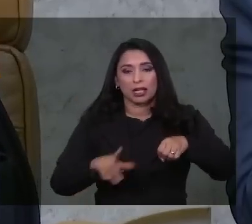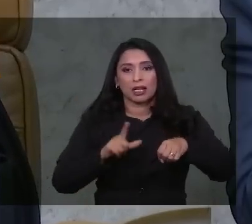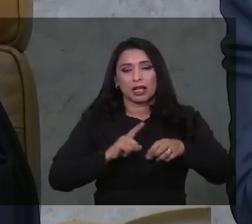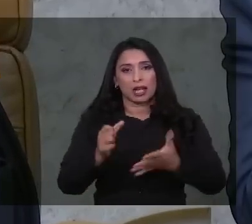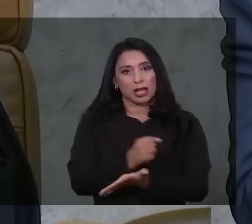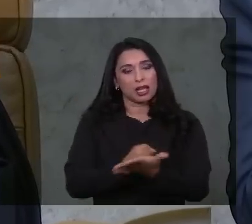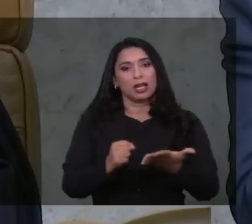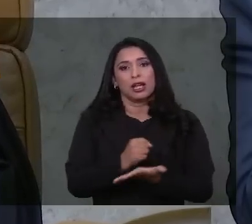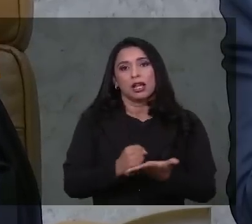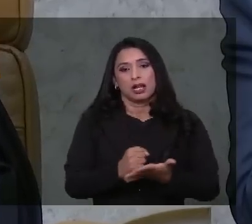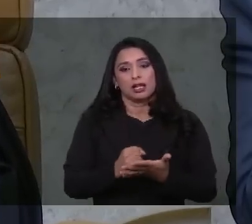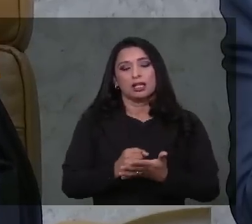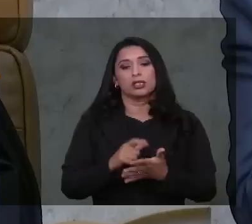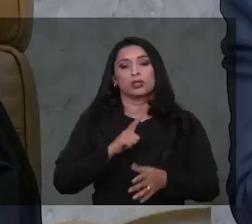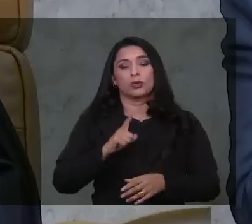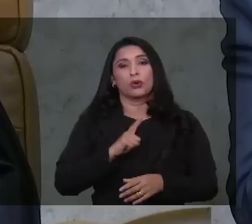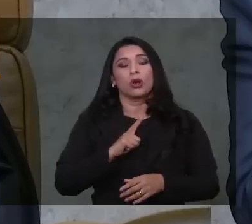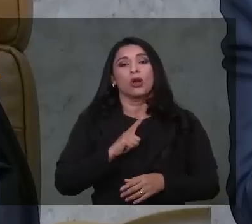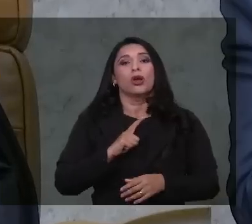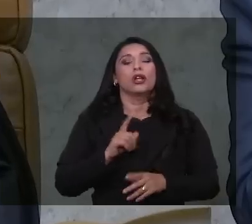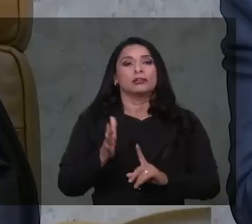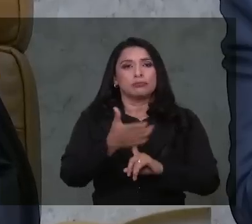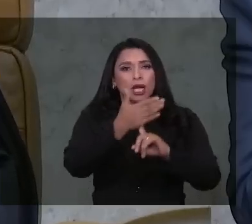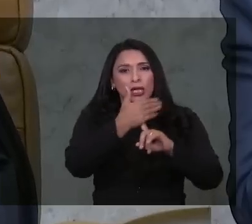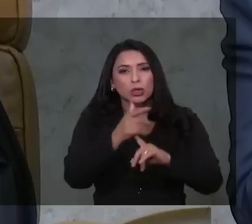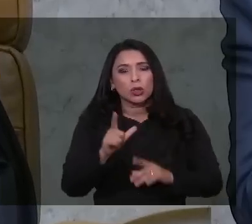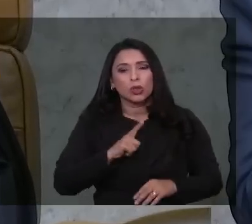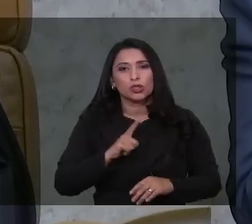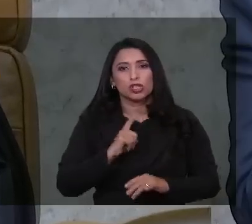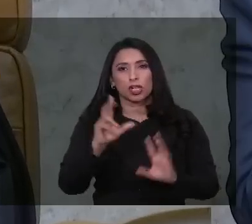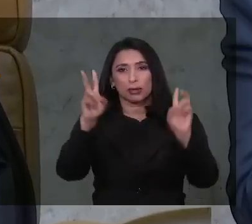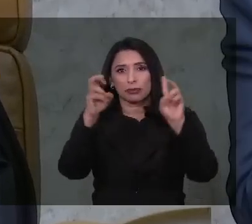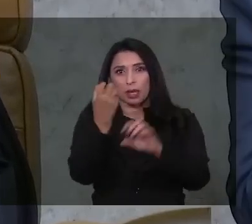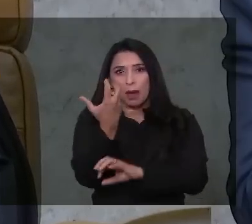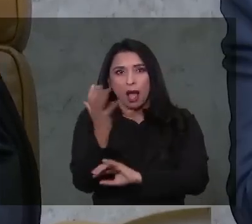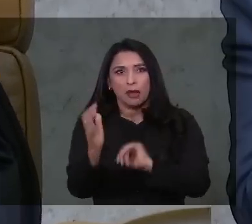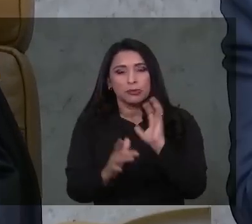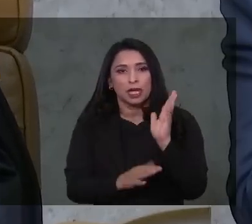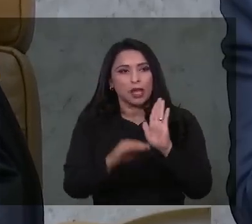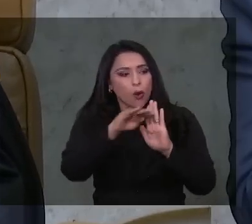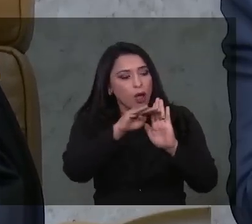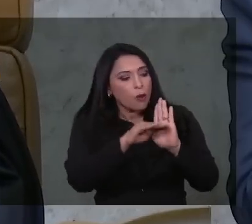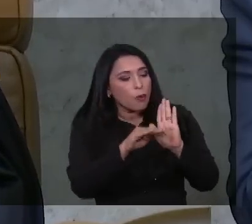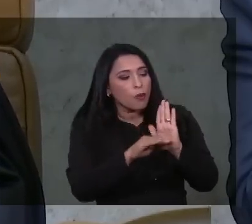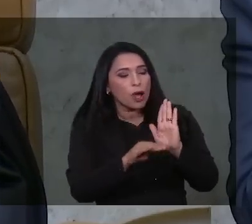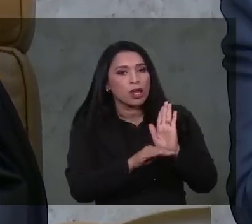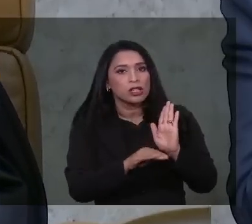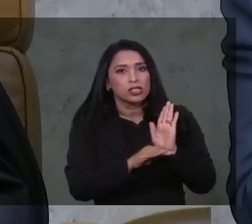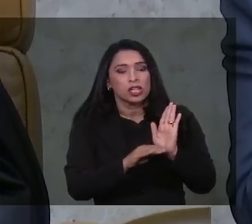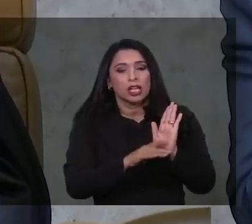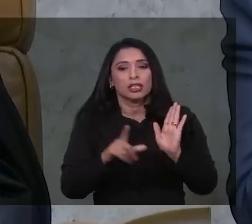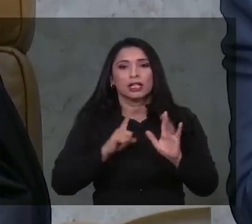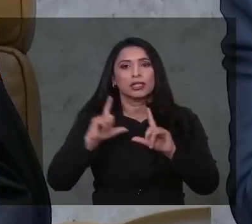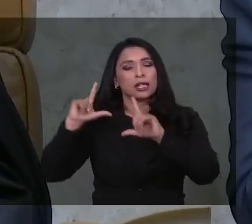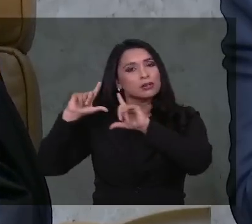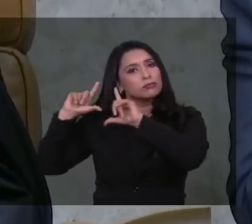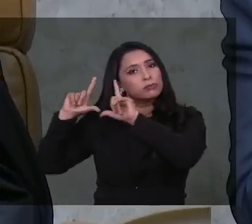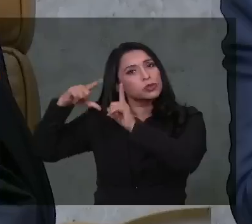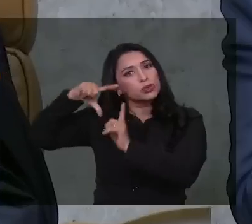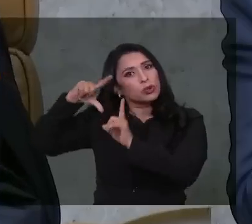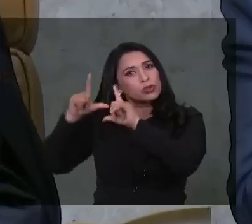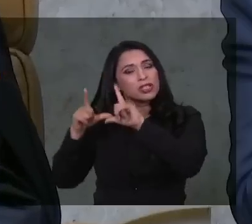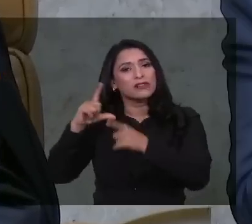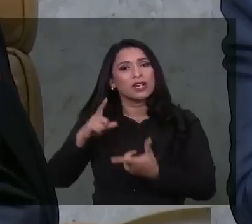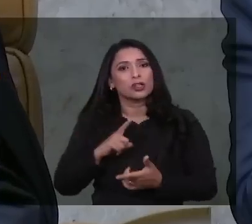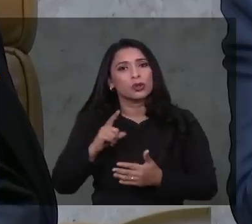liderança global em matéria ambiental. Essa é uma agenda que liberais, conservadores e progressistas podem